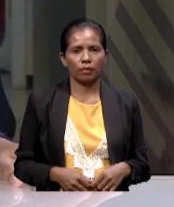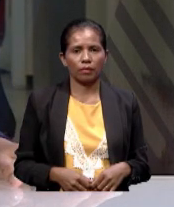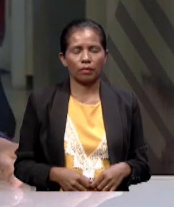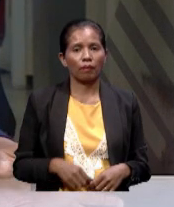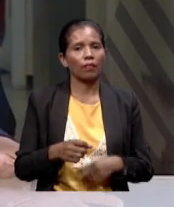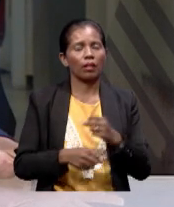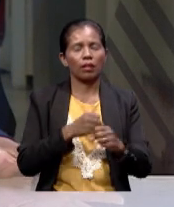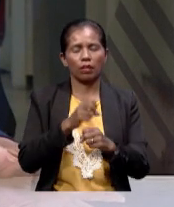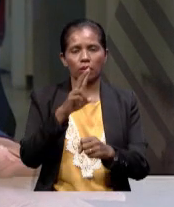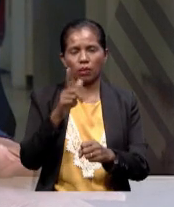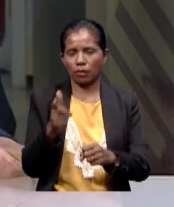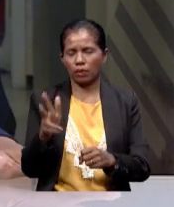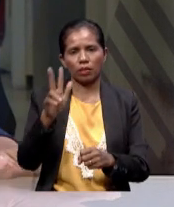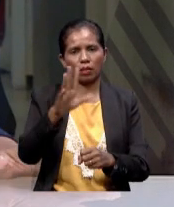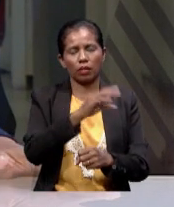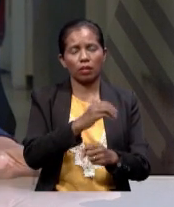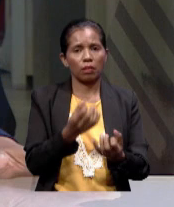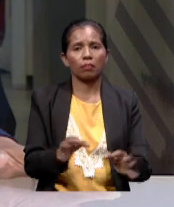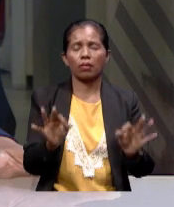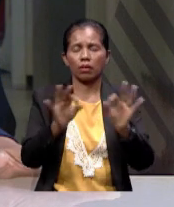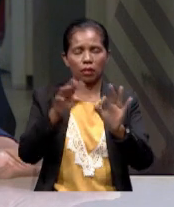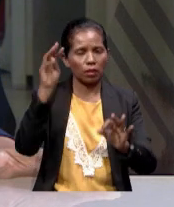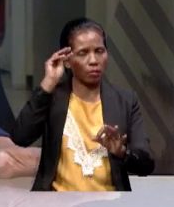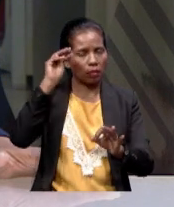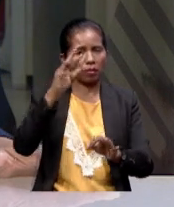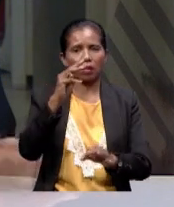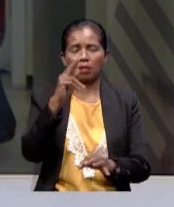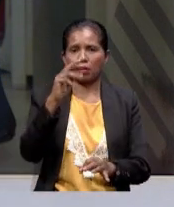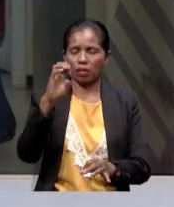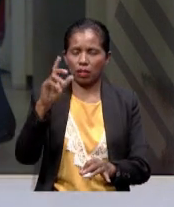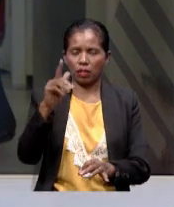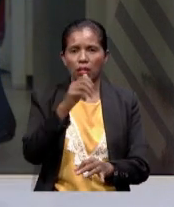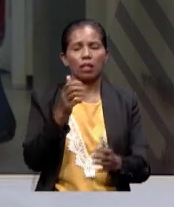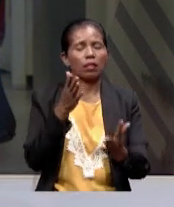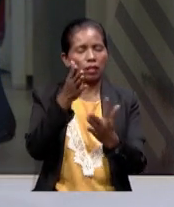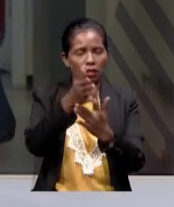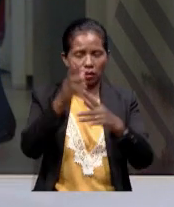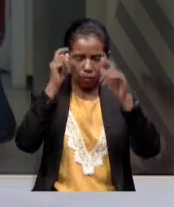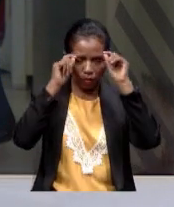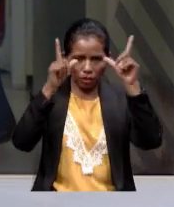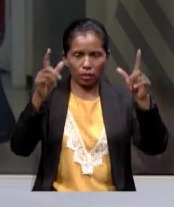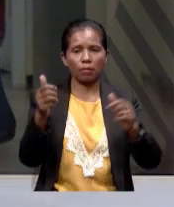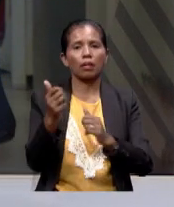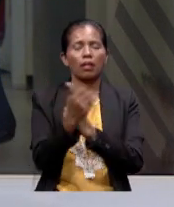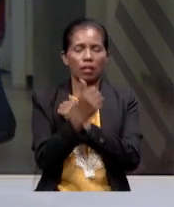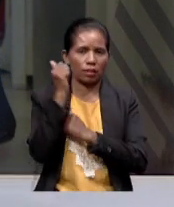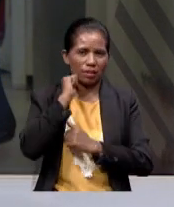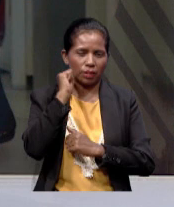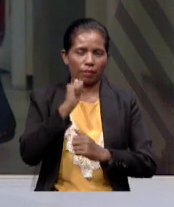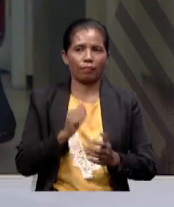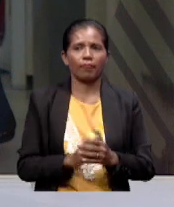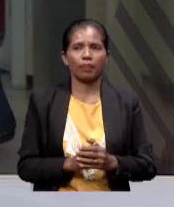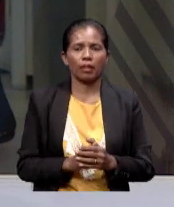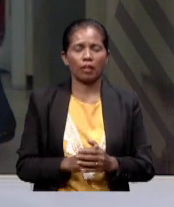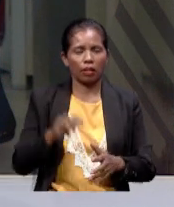Ya, tina di unru-aru anu loresin tolu prioridade Ministério Negócios Estrangeiros União mak adesão Timor-Leste ASEAN. Foi na leste,